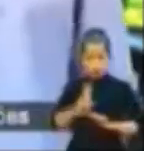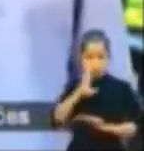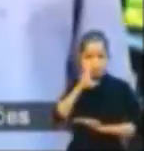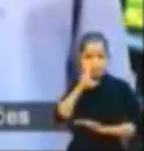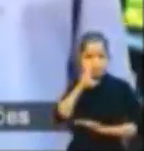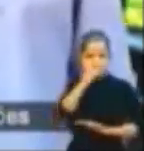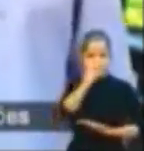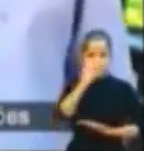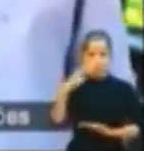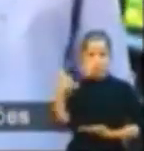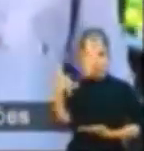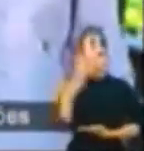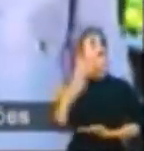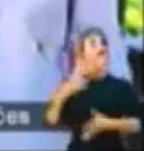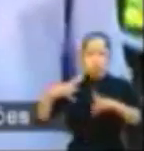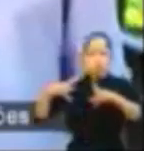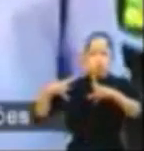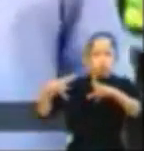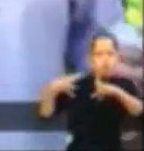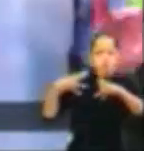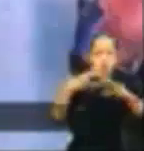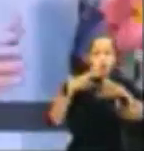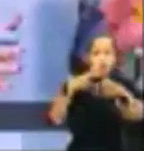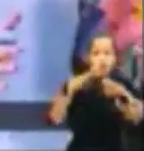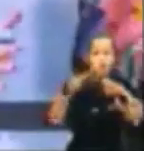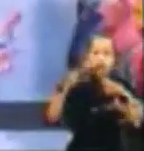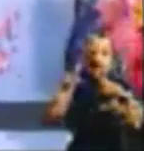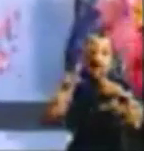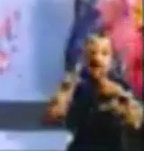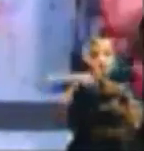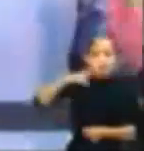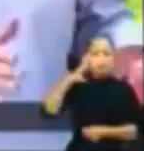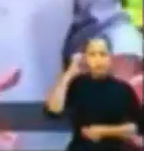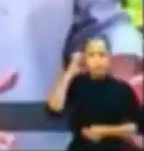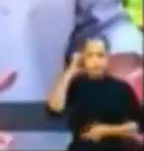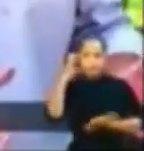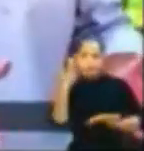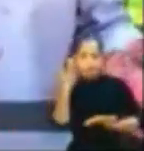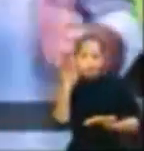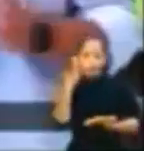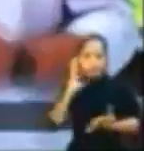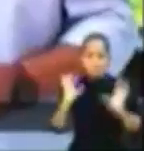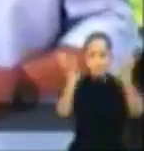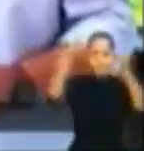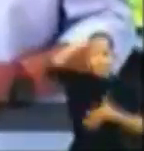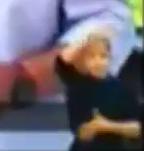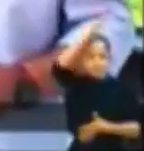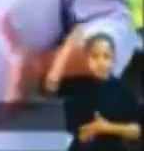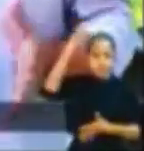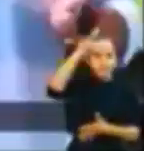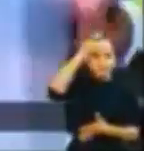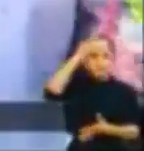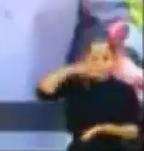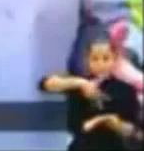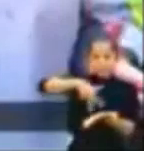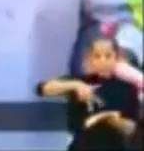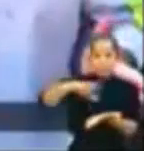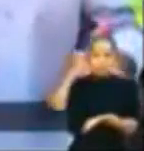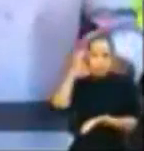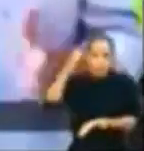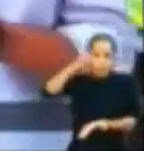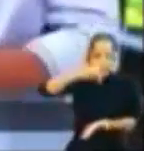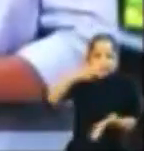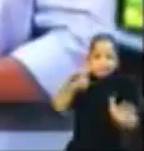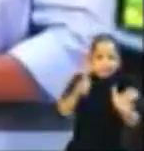e reconheceremos todas as manifestações, as mais tradicionais, como as festas de santo, o siriri, o cururu, a nossa